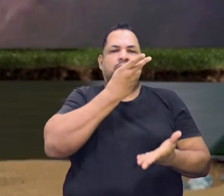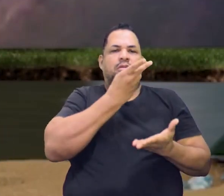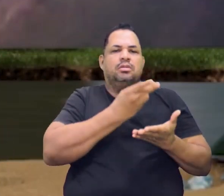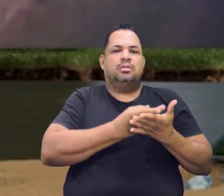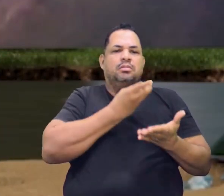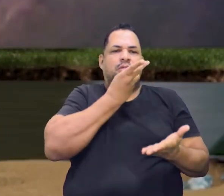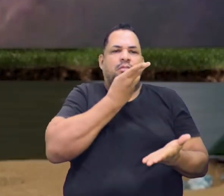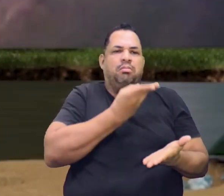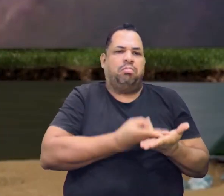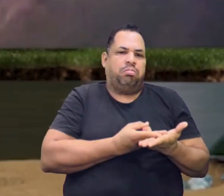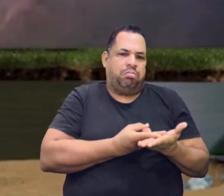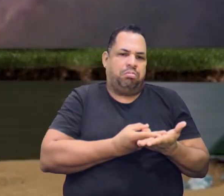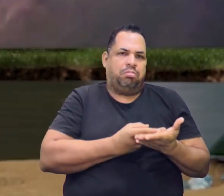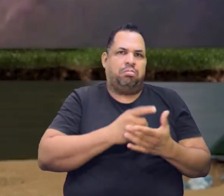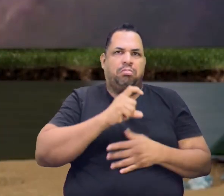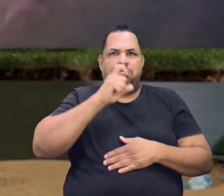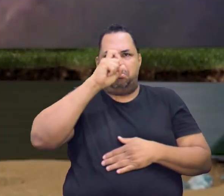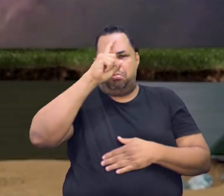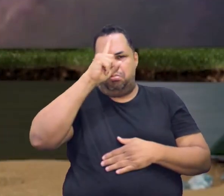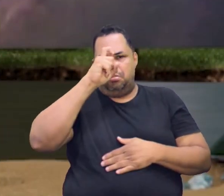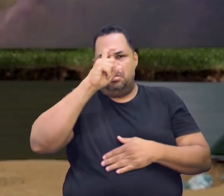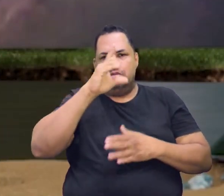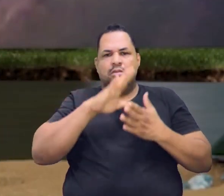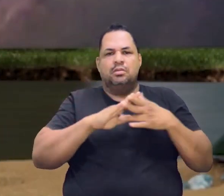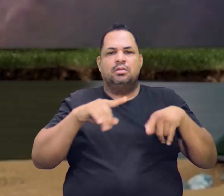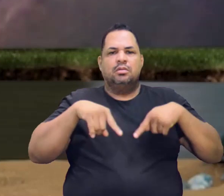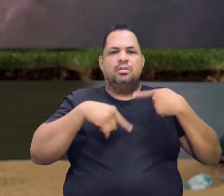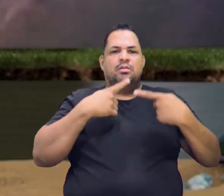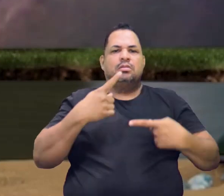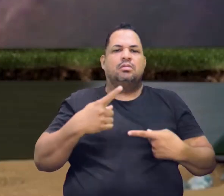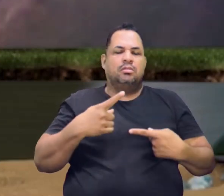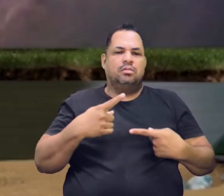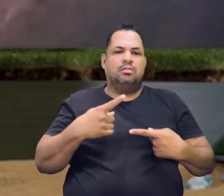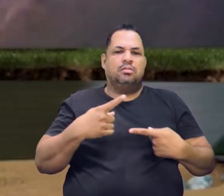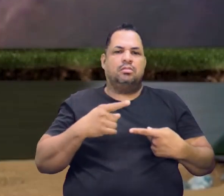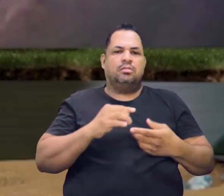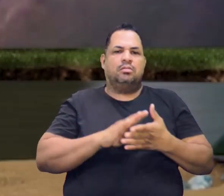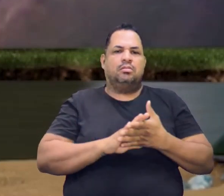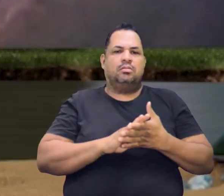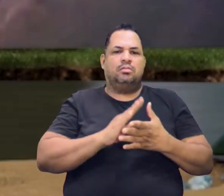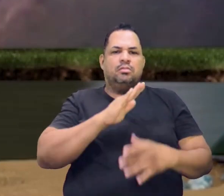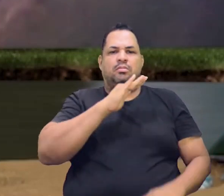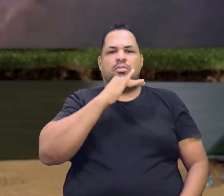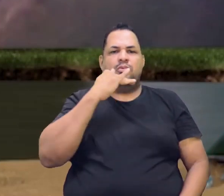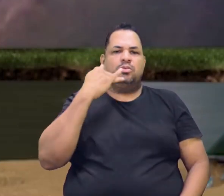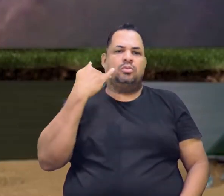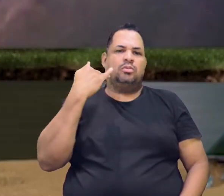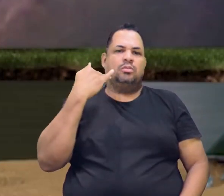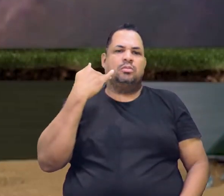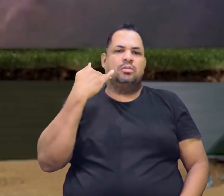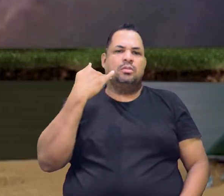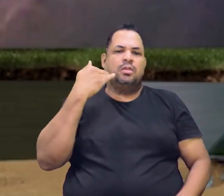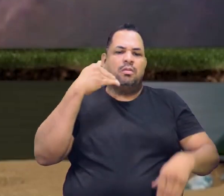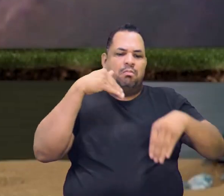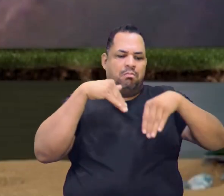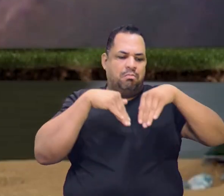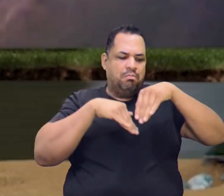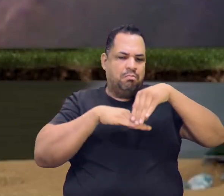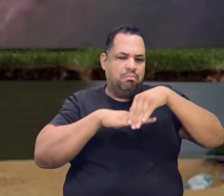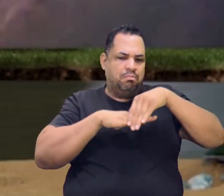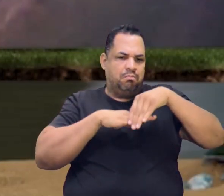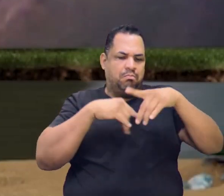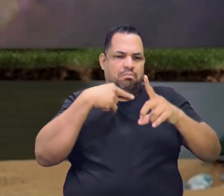internado. E lá tinha uma frase que dizia: sepulte-se, de